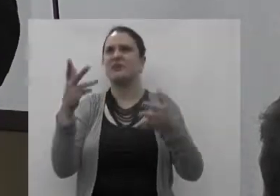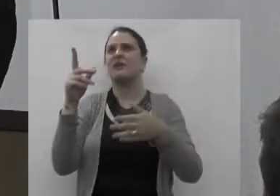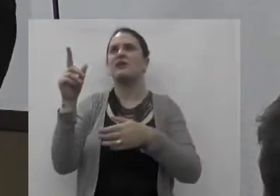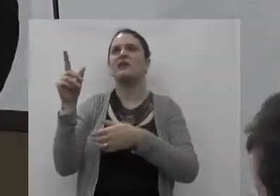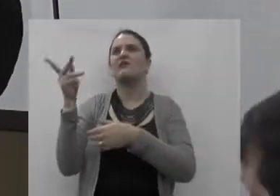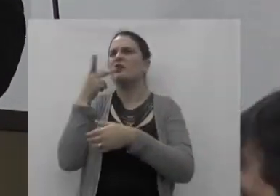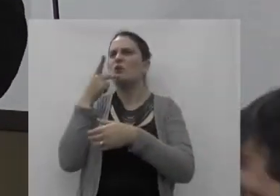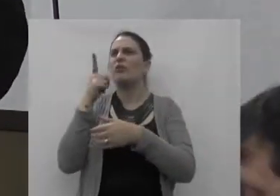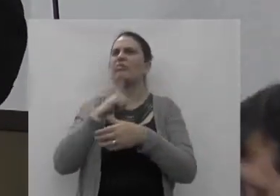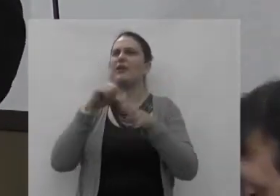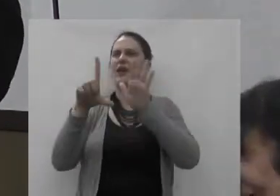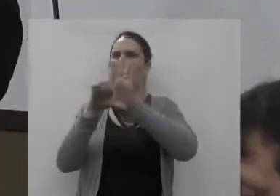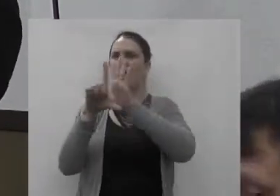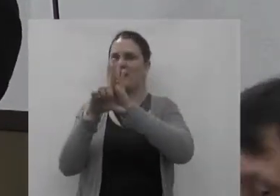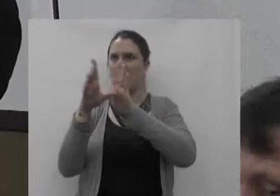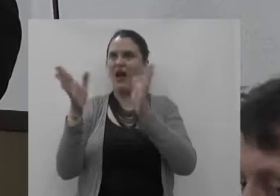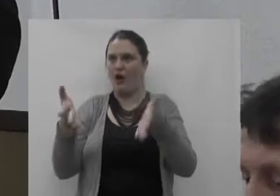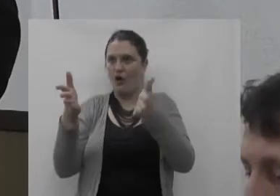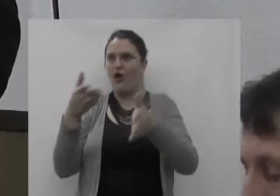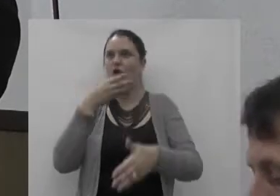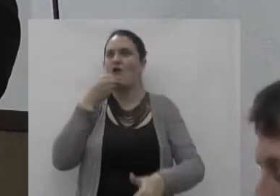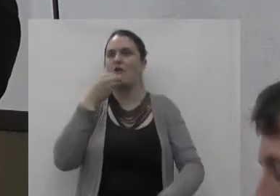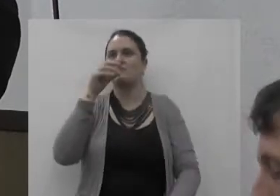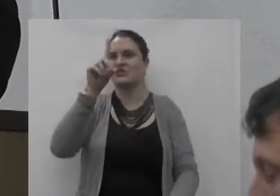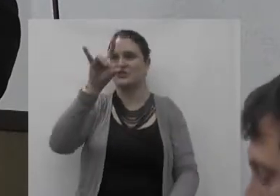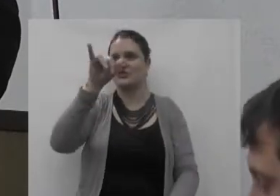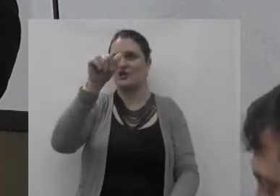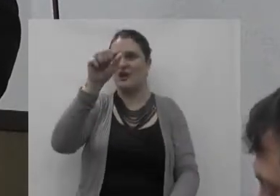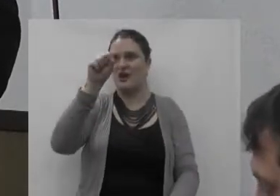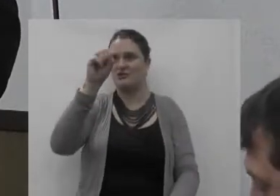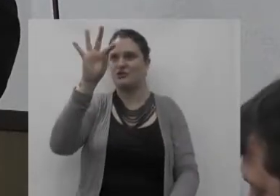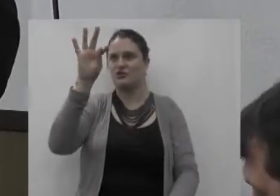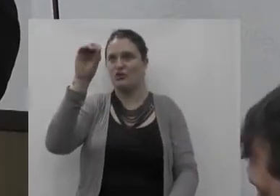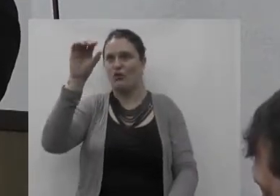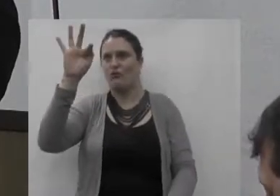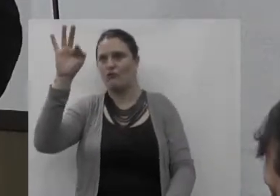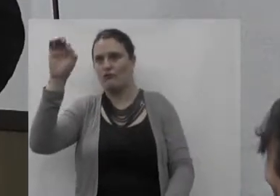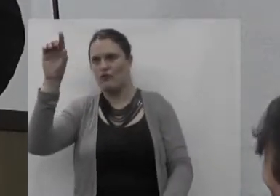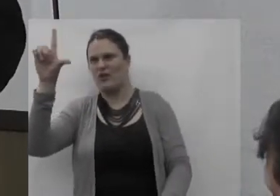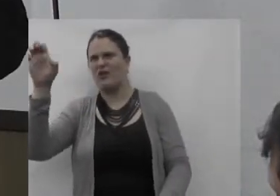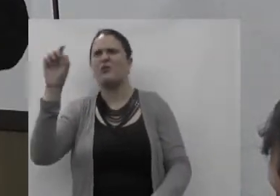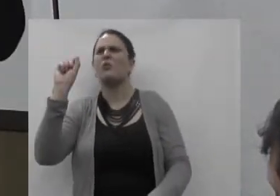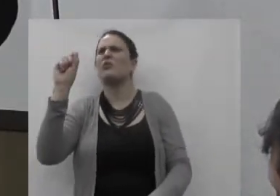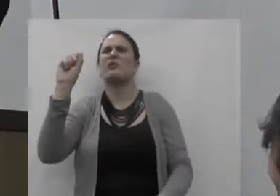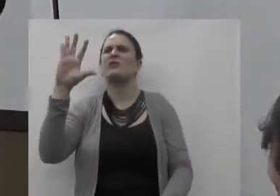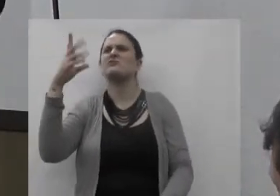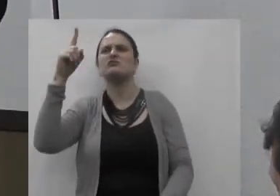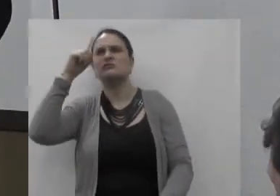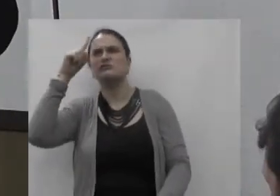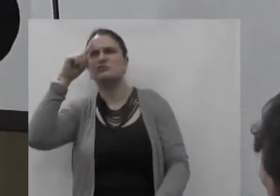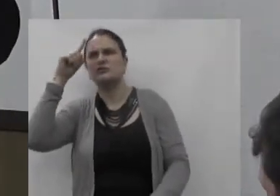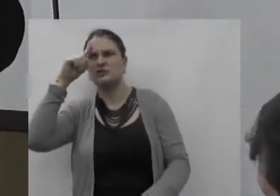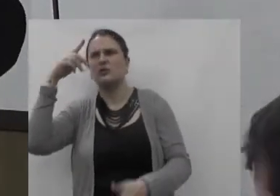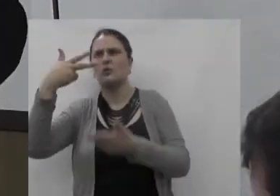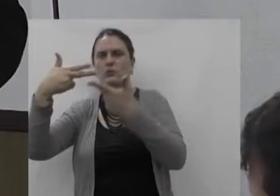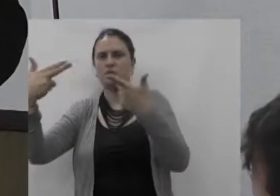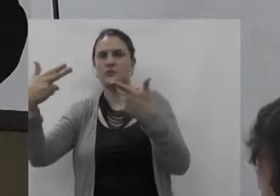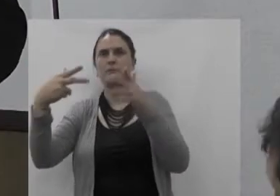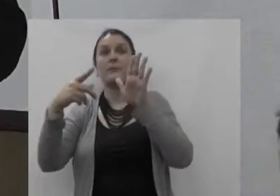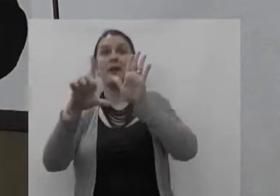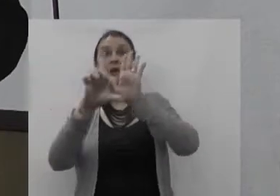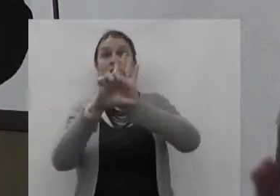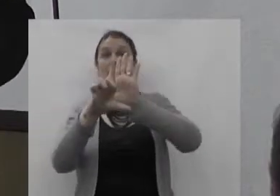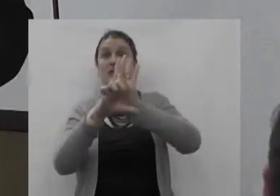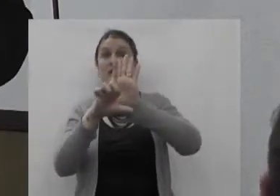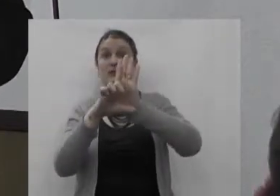sancionada pelo Dias Toffoli implica no nosso dia a dia? Ele sancionou,